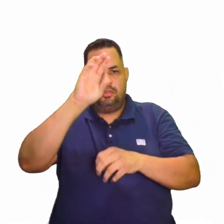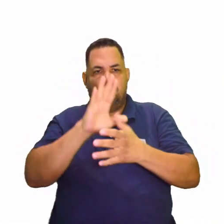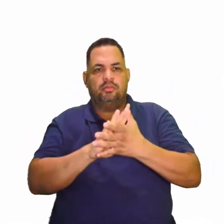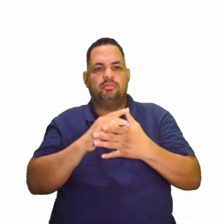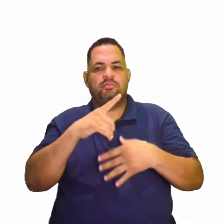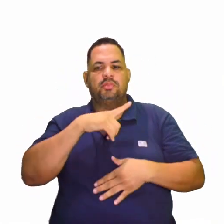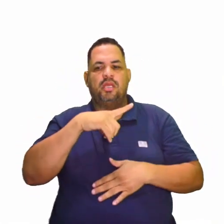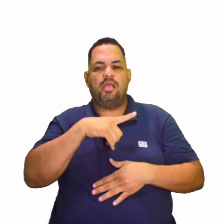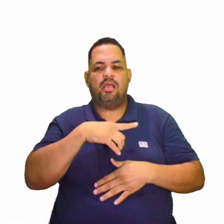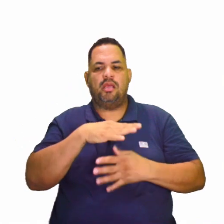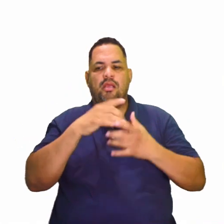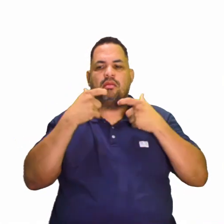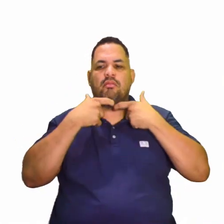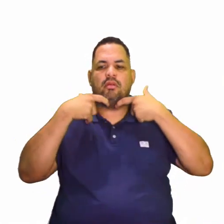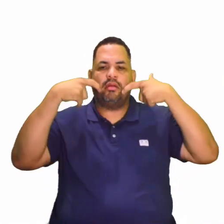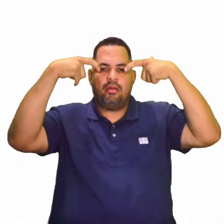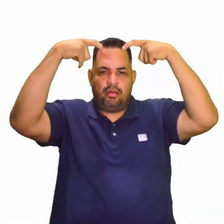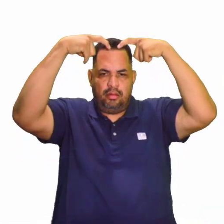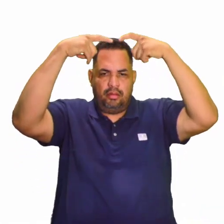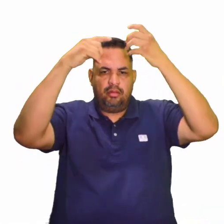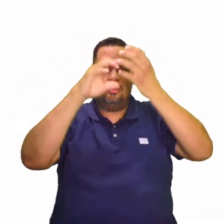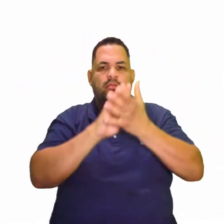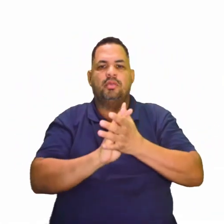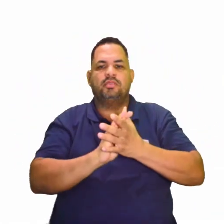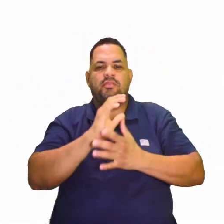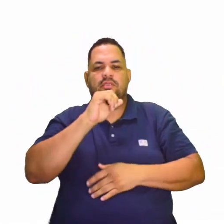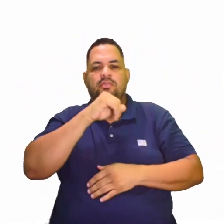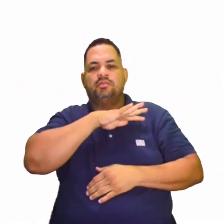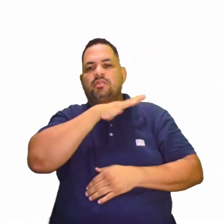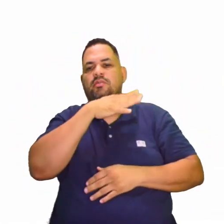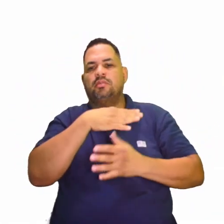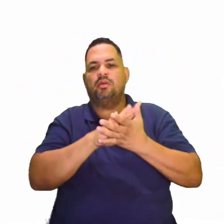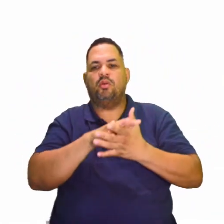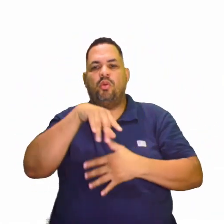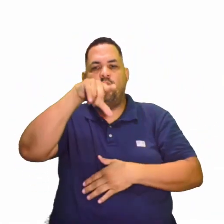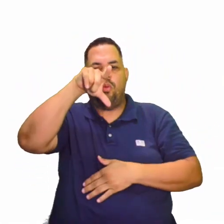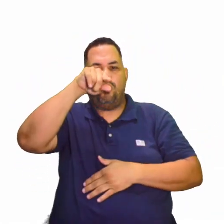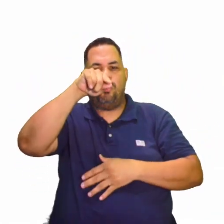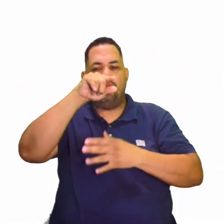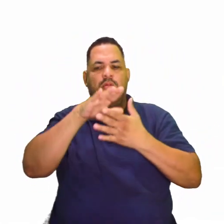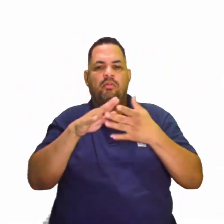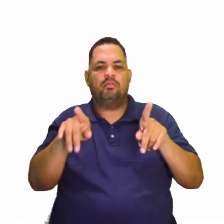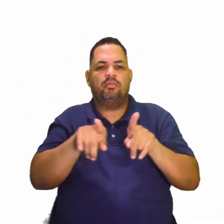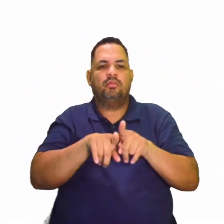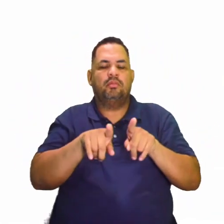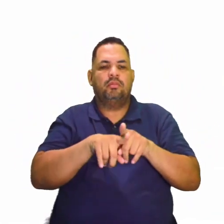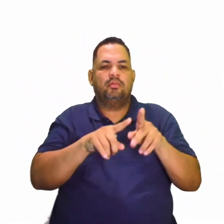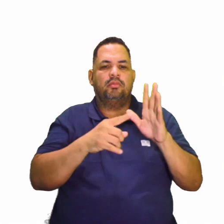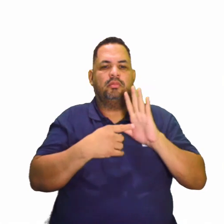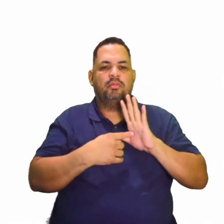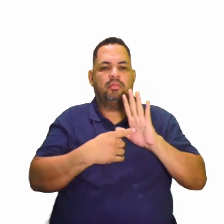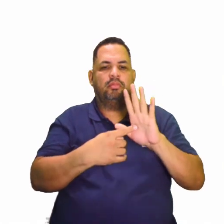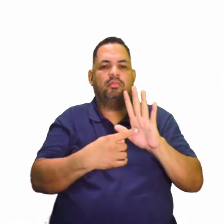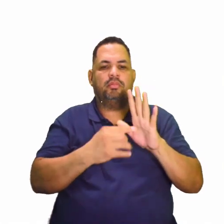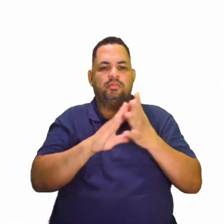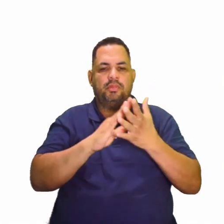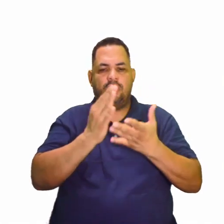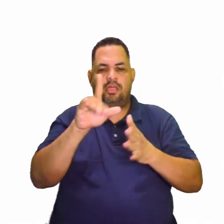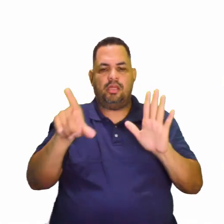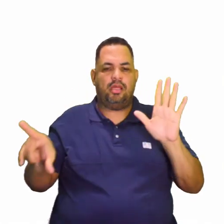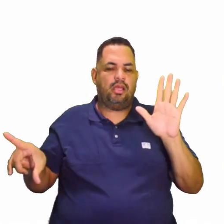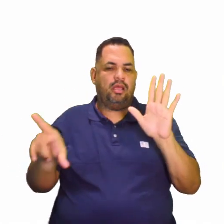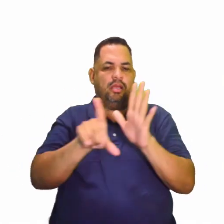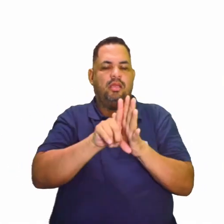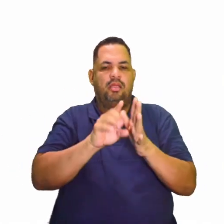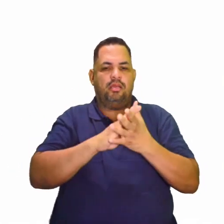com cabeça de animal, como chacal ou falcão, e também destacava a lei da frontalidade, sempre